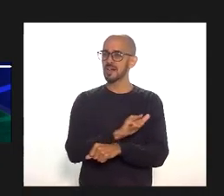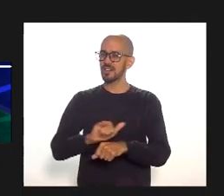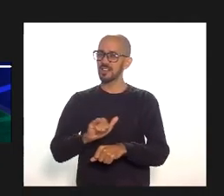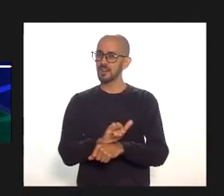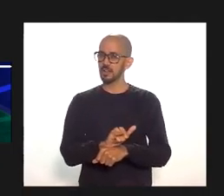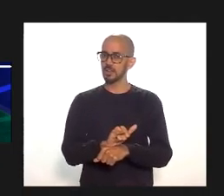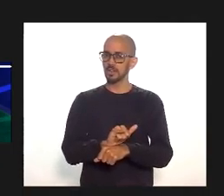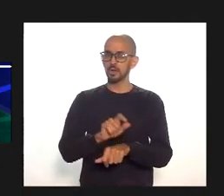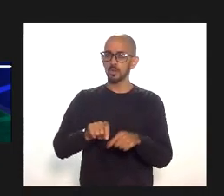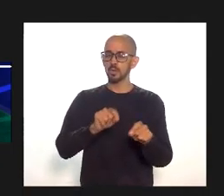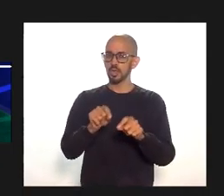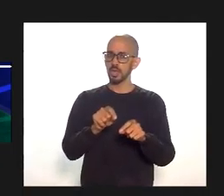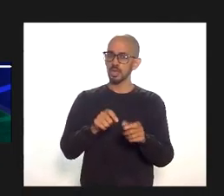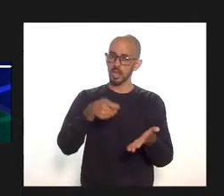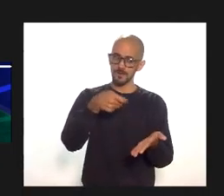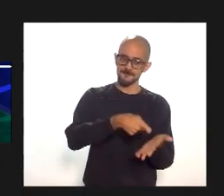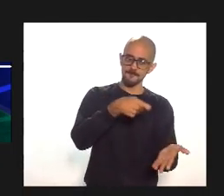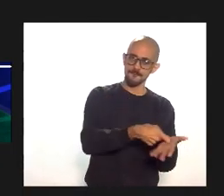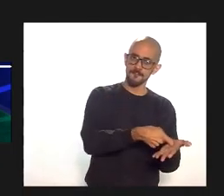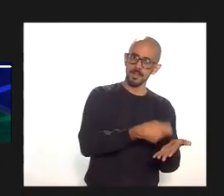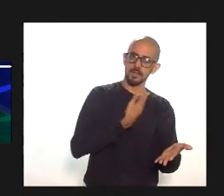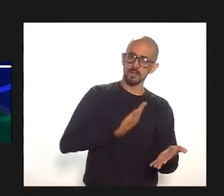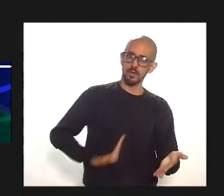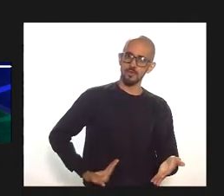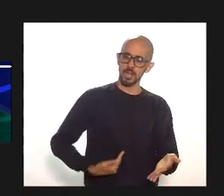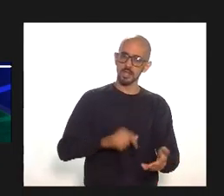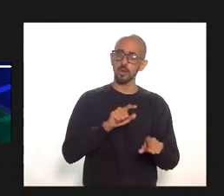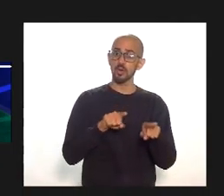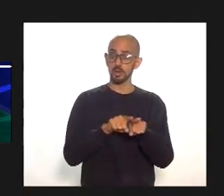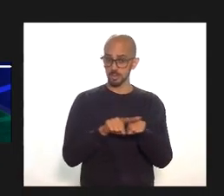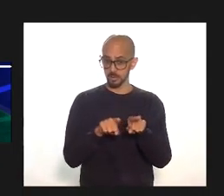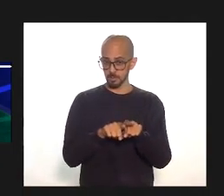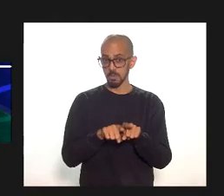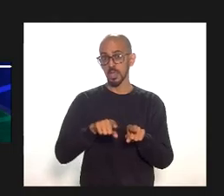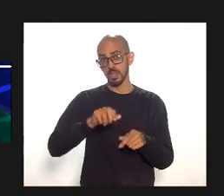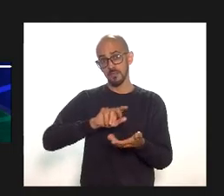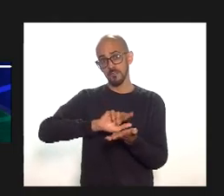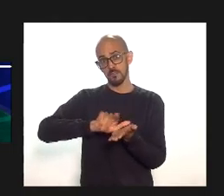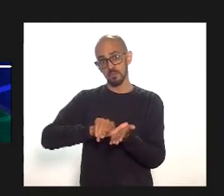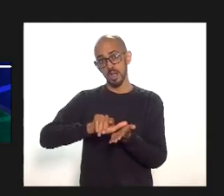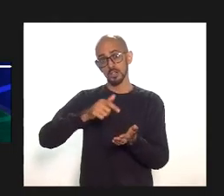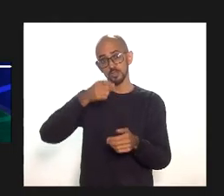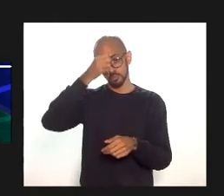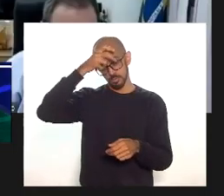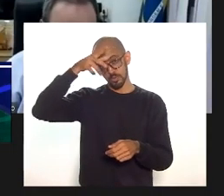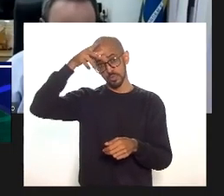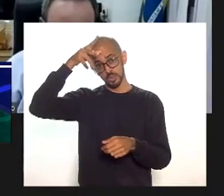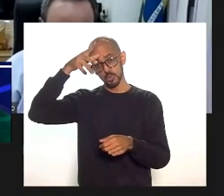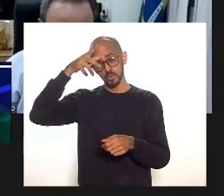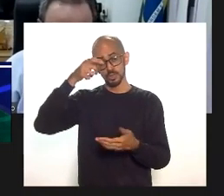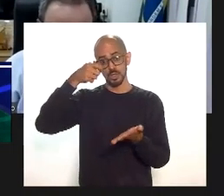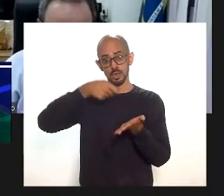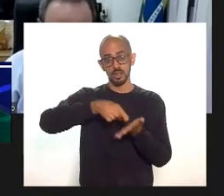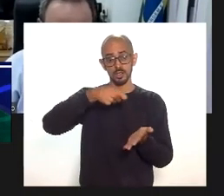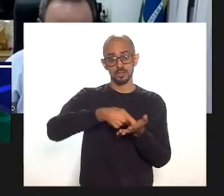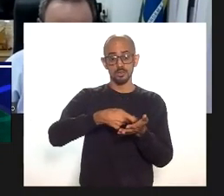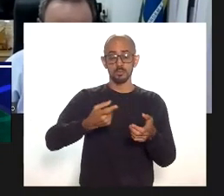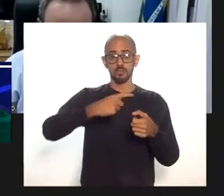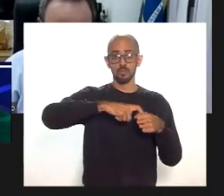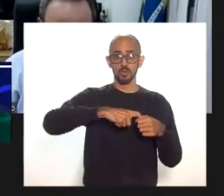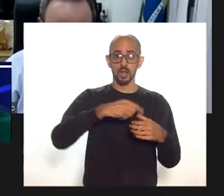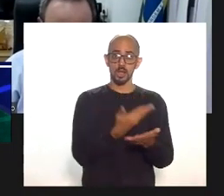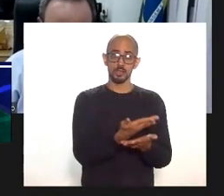fazendo pressão sobre o governador, sobre diversas prefeituras, sobre a justiça, sobre esse parlamento,